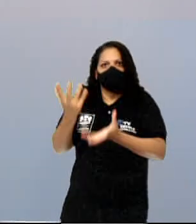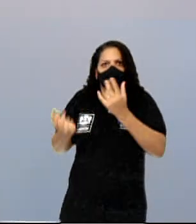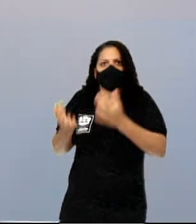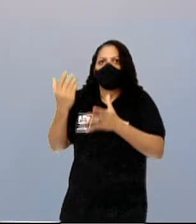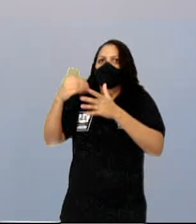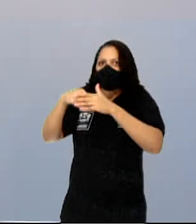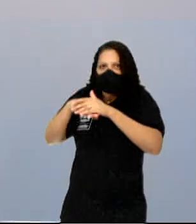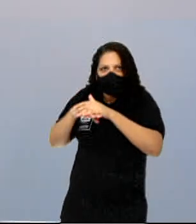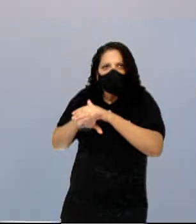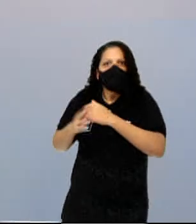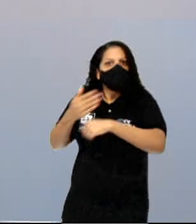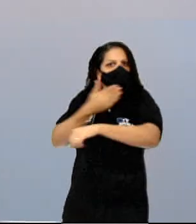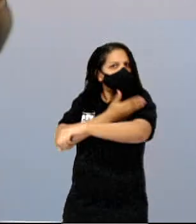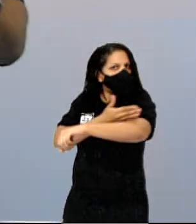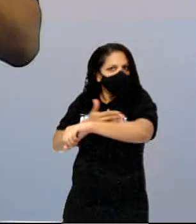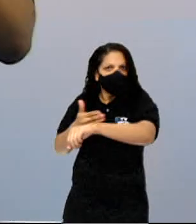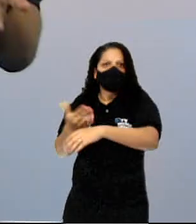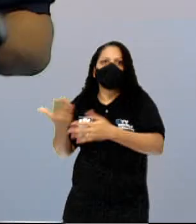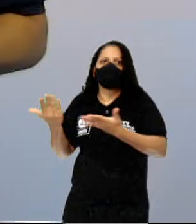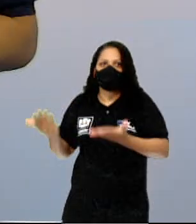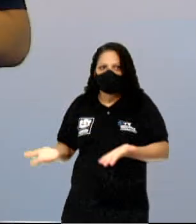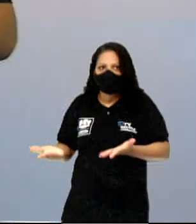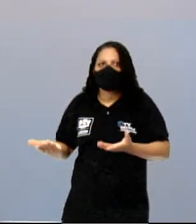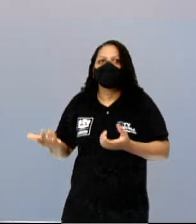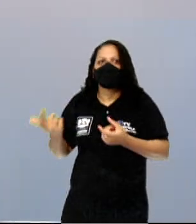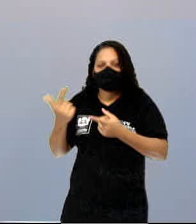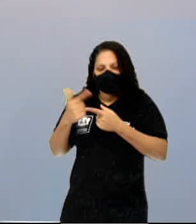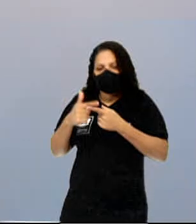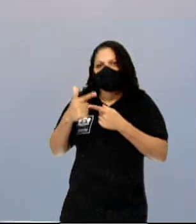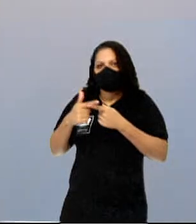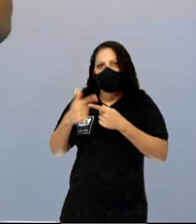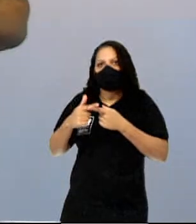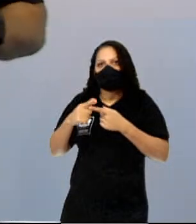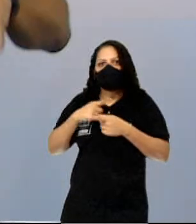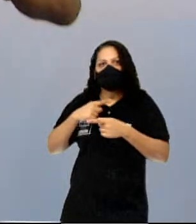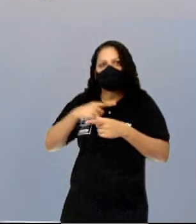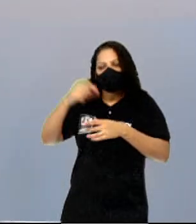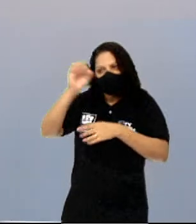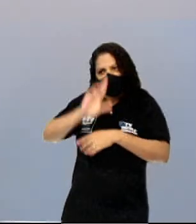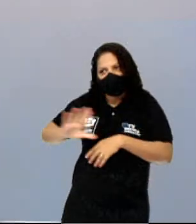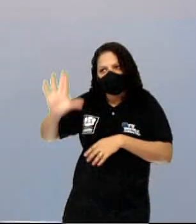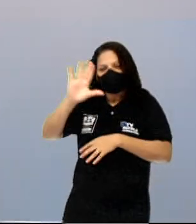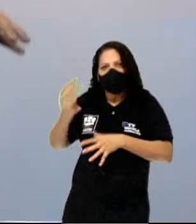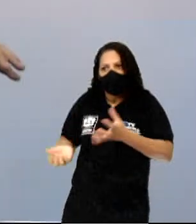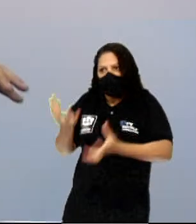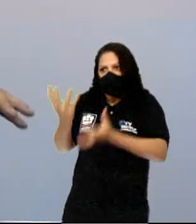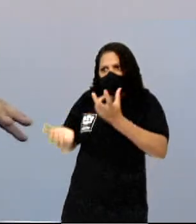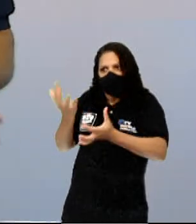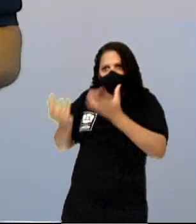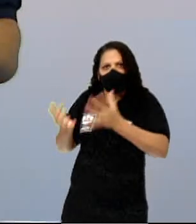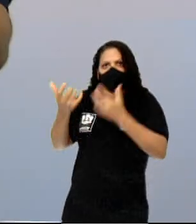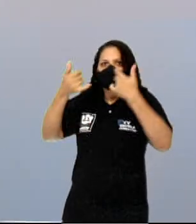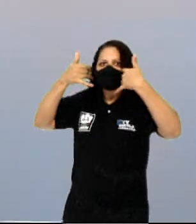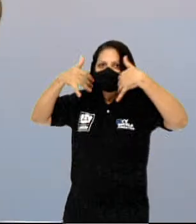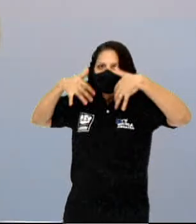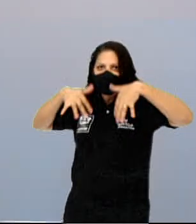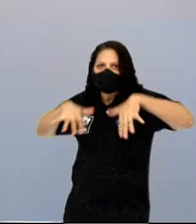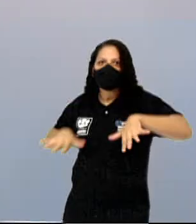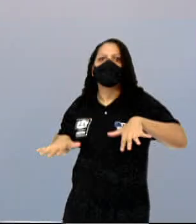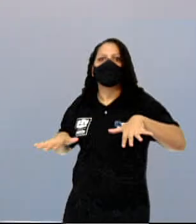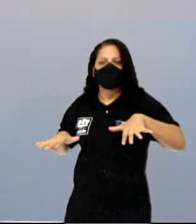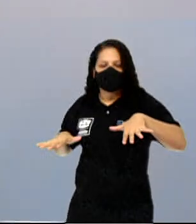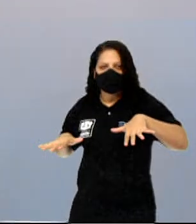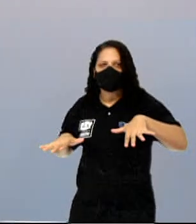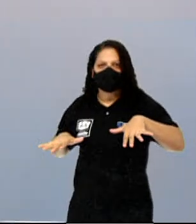aí também influências por conta dessa questão desses incêndios naturais aí dentro dessa região. Eu não vou falar nessa aula sobre os impactos